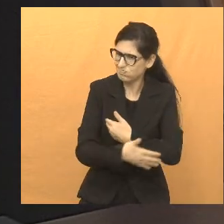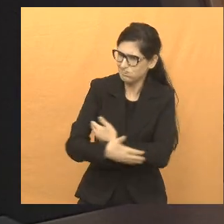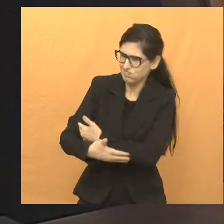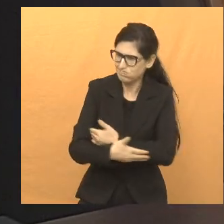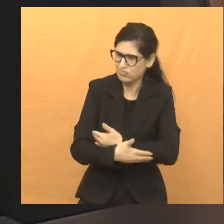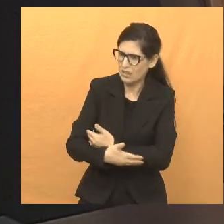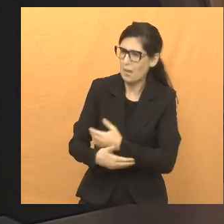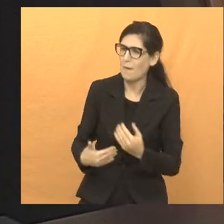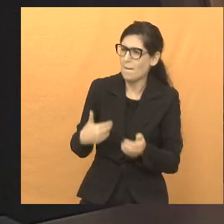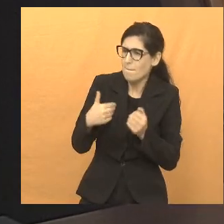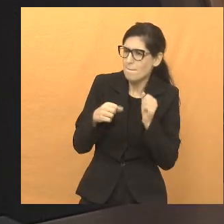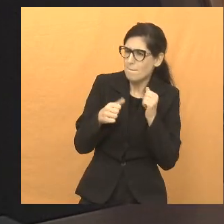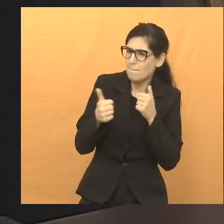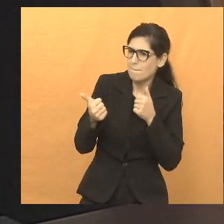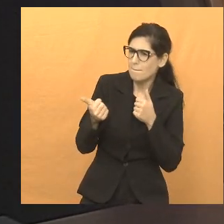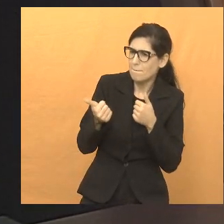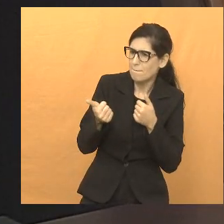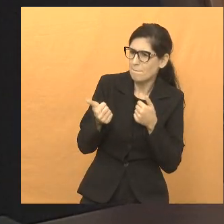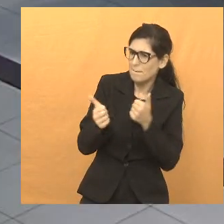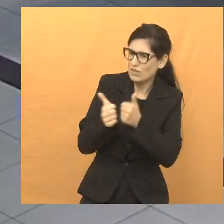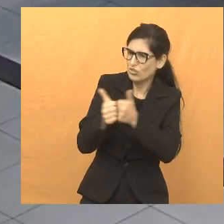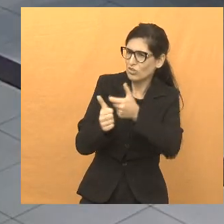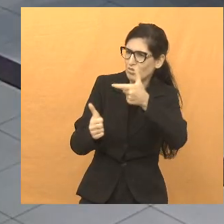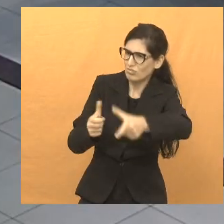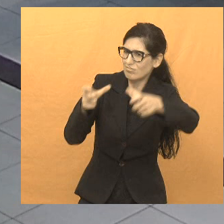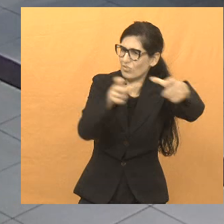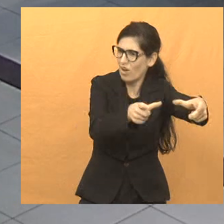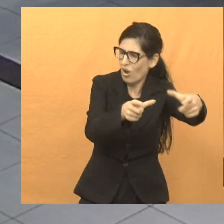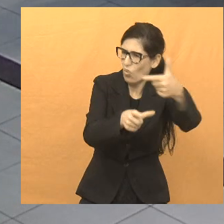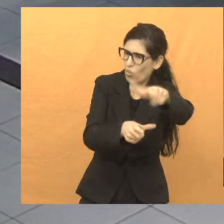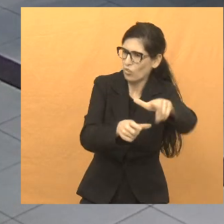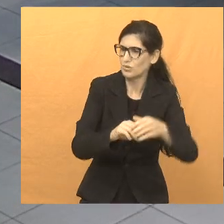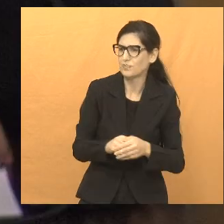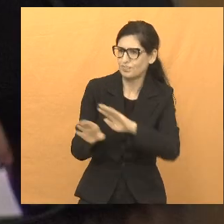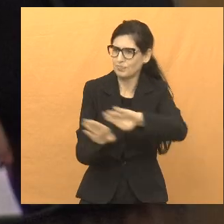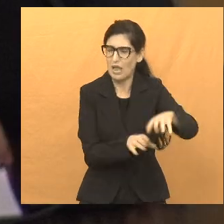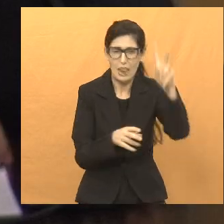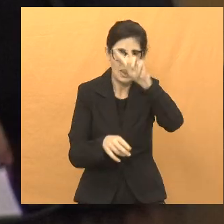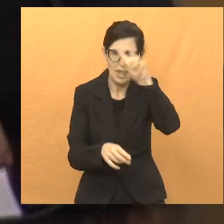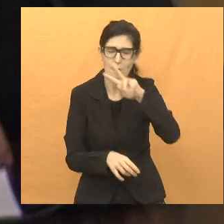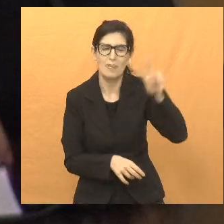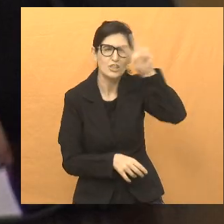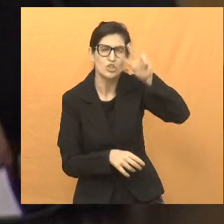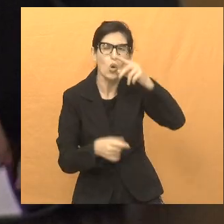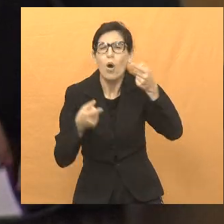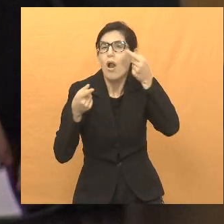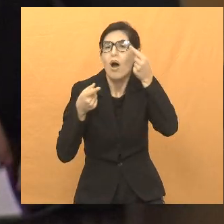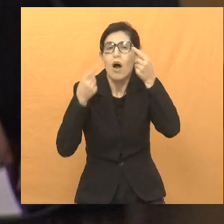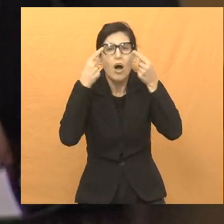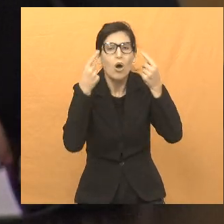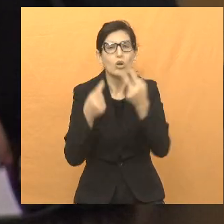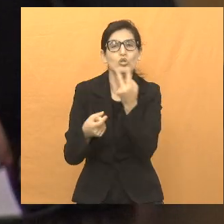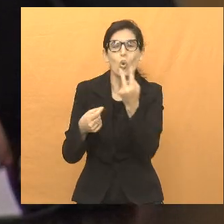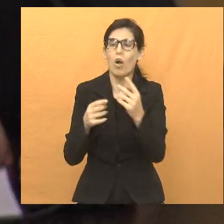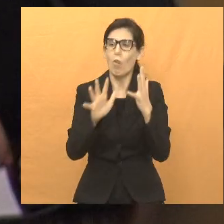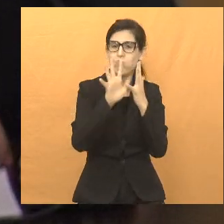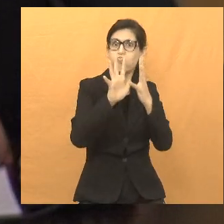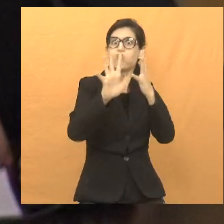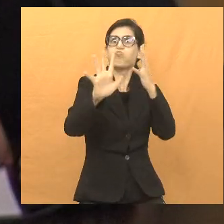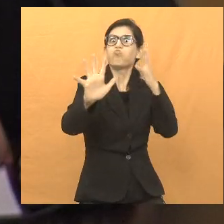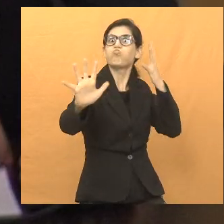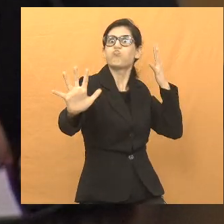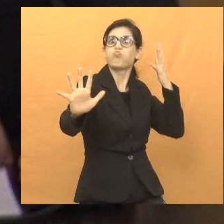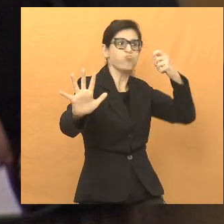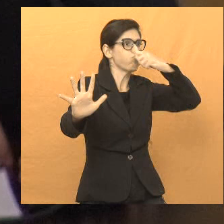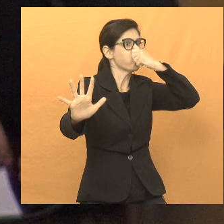mais próximo seria São Paulo. Lembra da história da retina, né? Você ter duas consultas de retina por ano, ter uma fila de